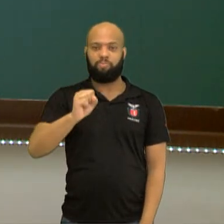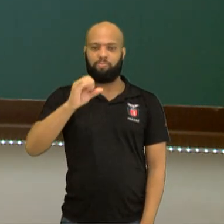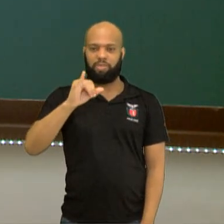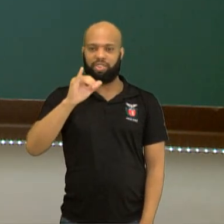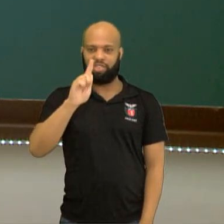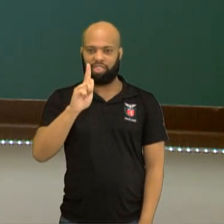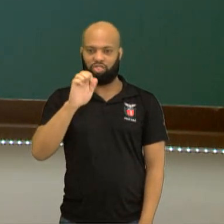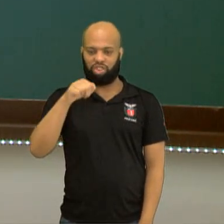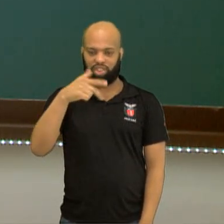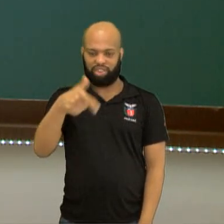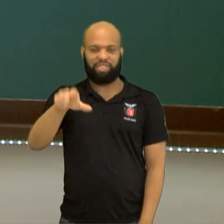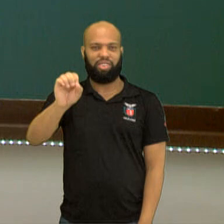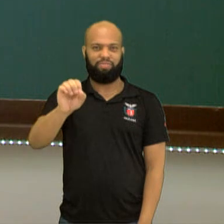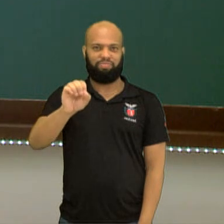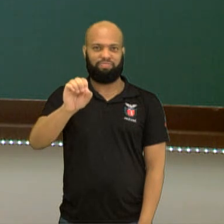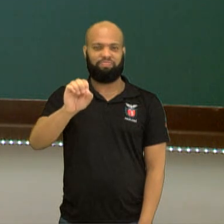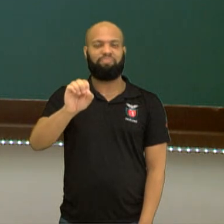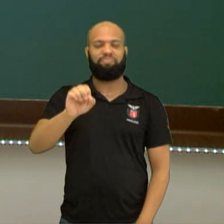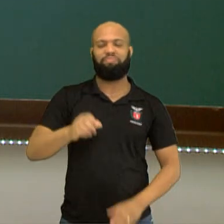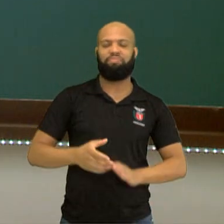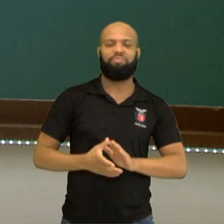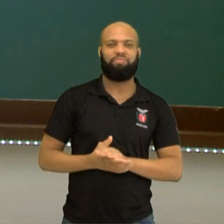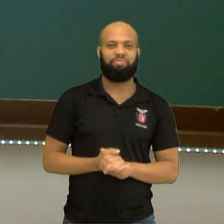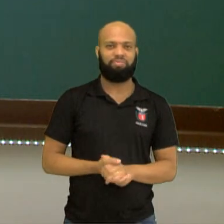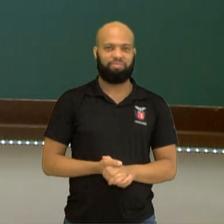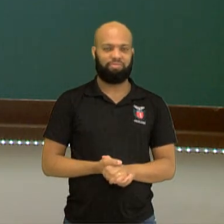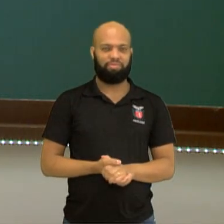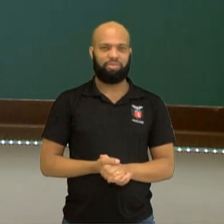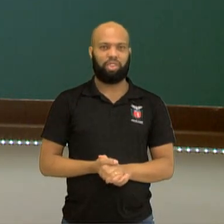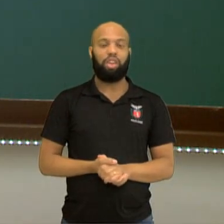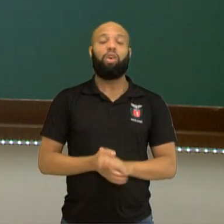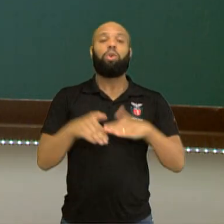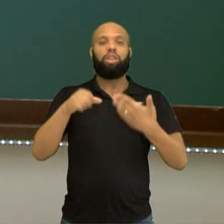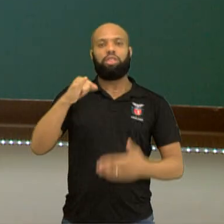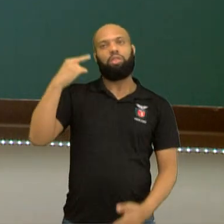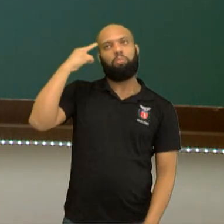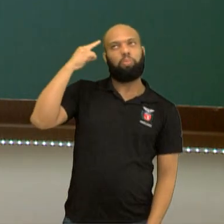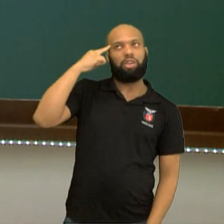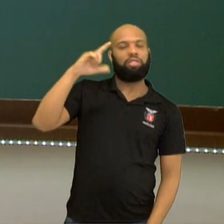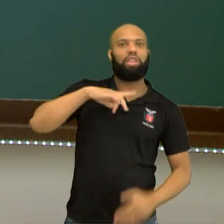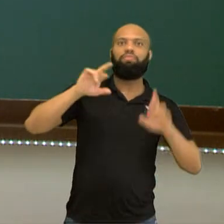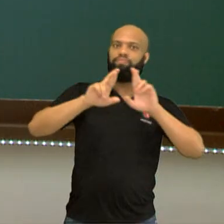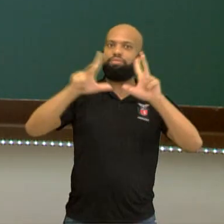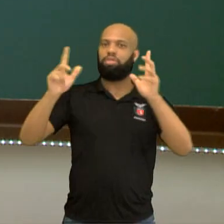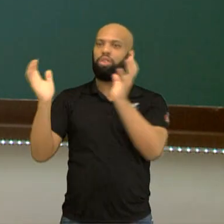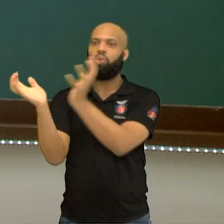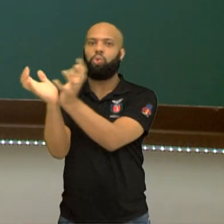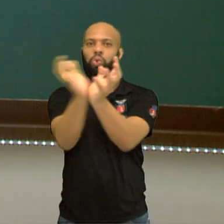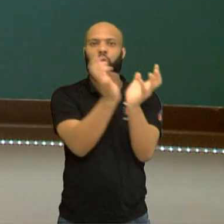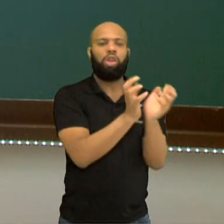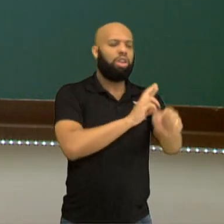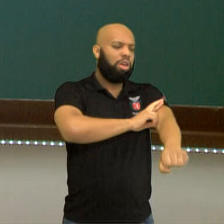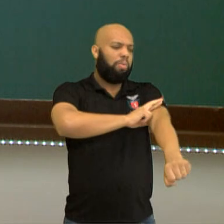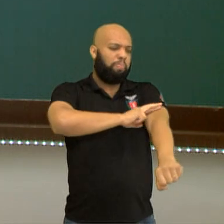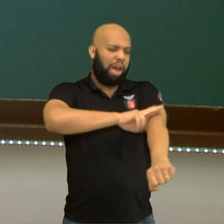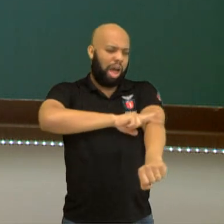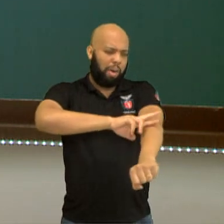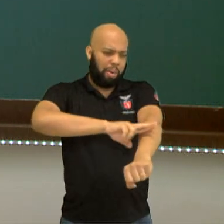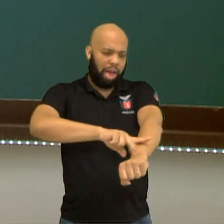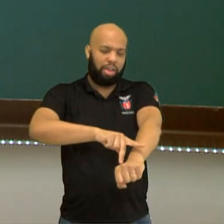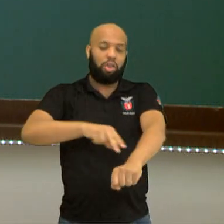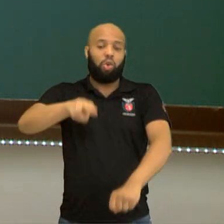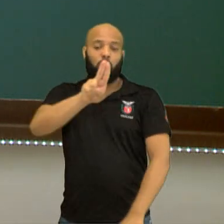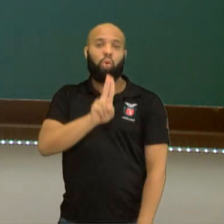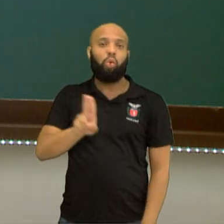que a gente traga então a ideia da miscigenação. Quando eu penso diferentes grupos étnicos ocupando